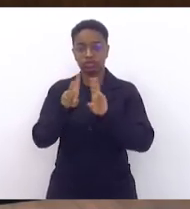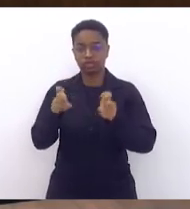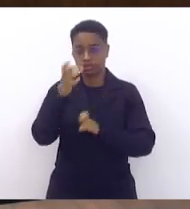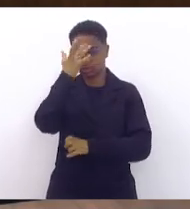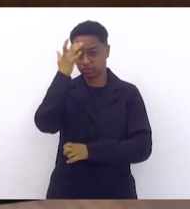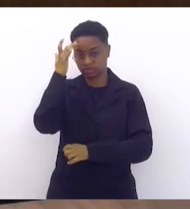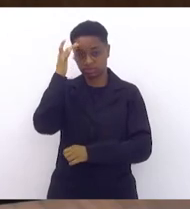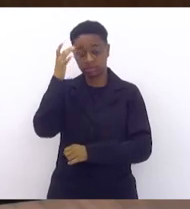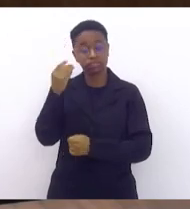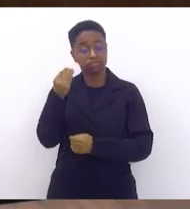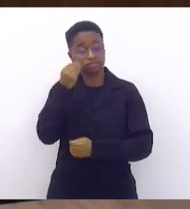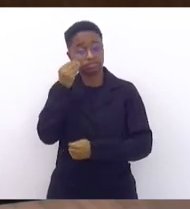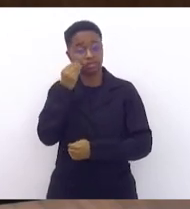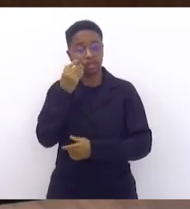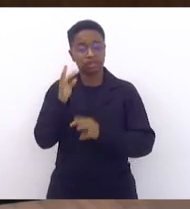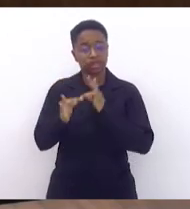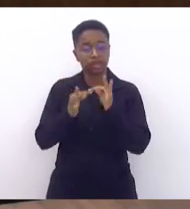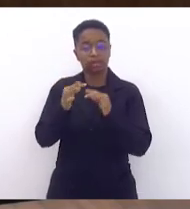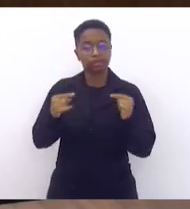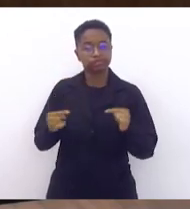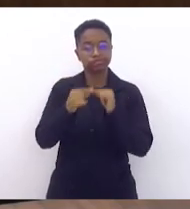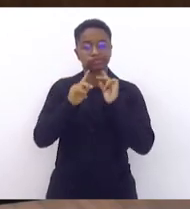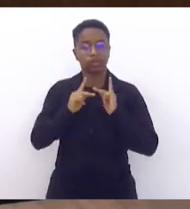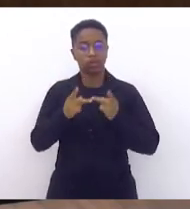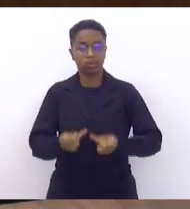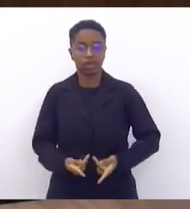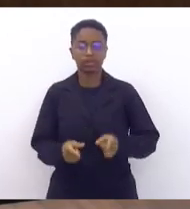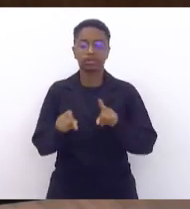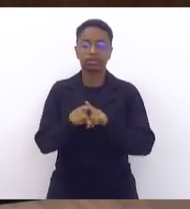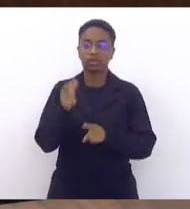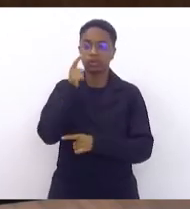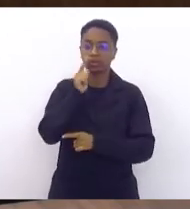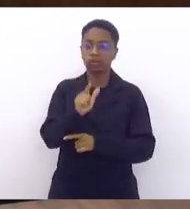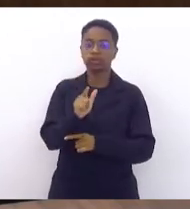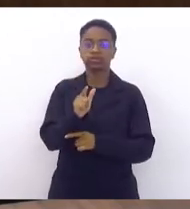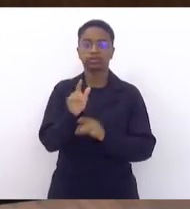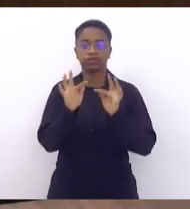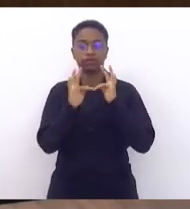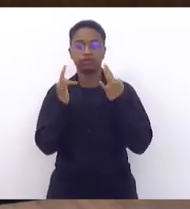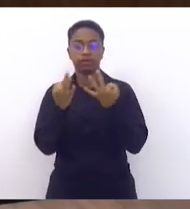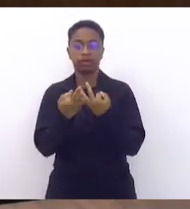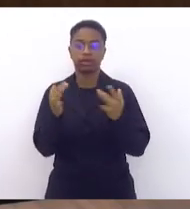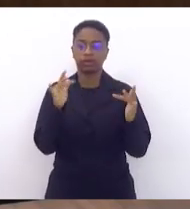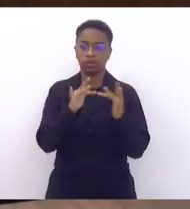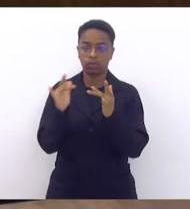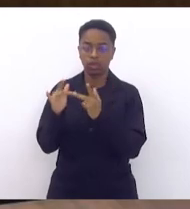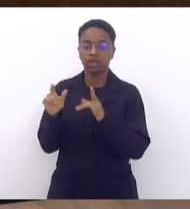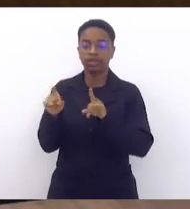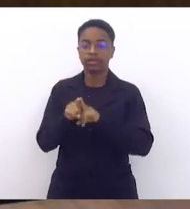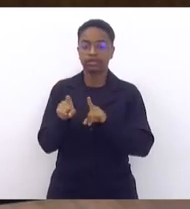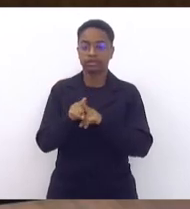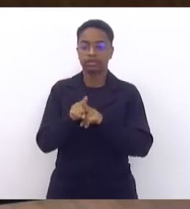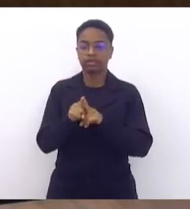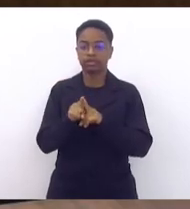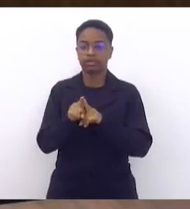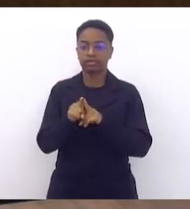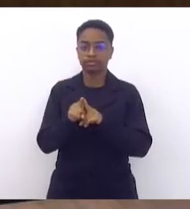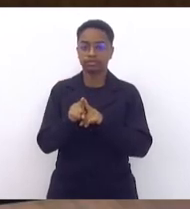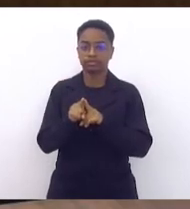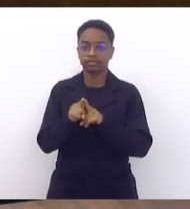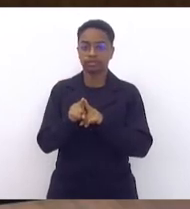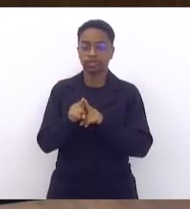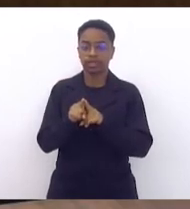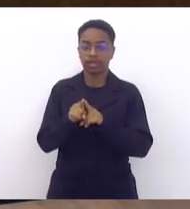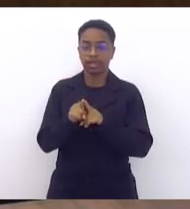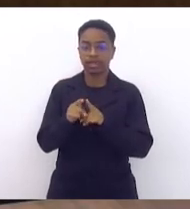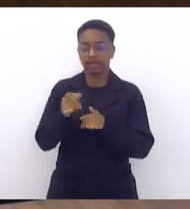mental, garantindo o acesso dos familiares, restringindo as internações